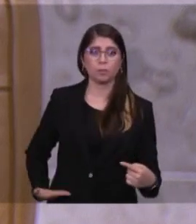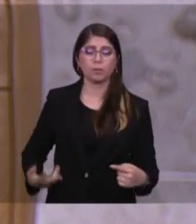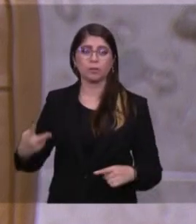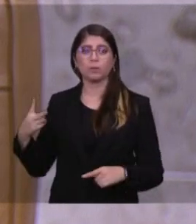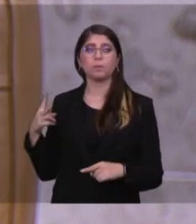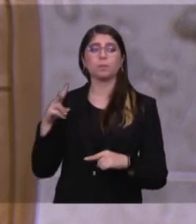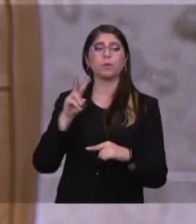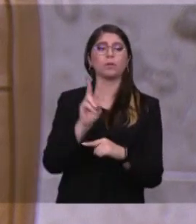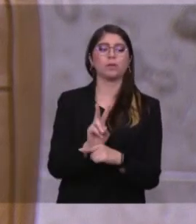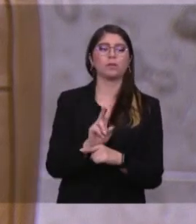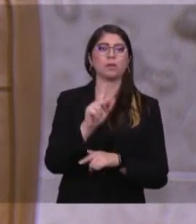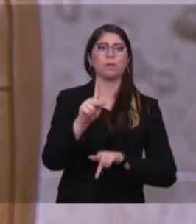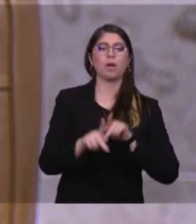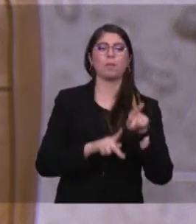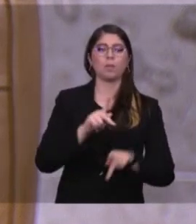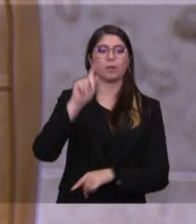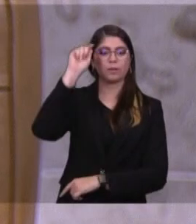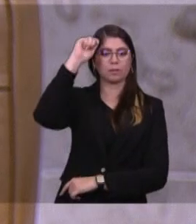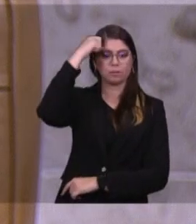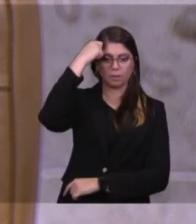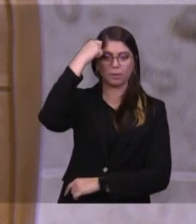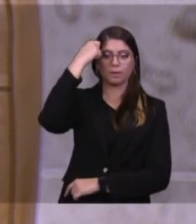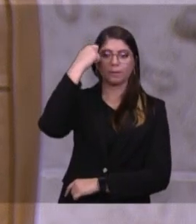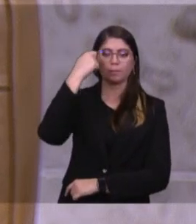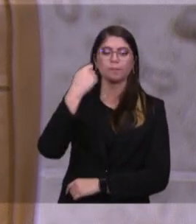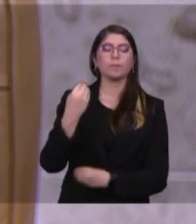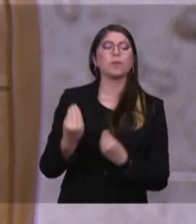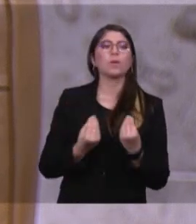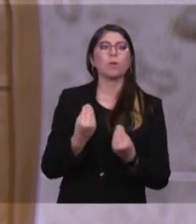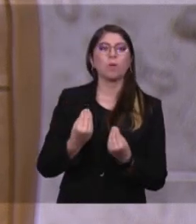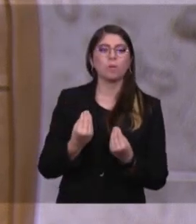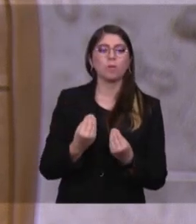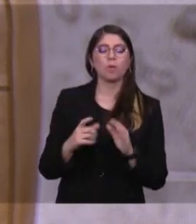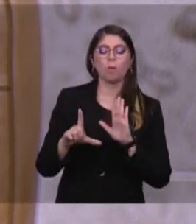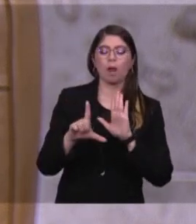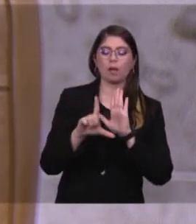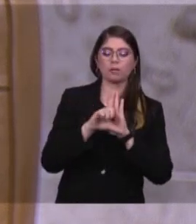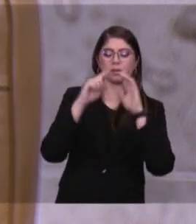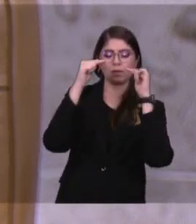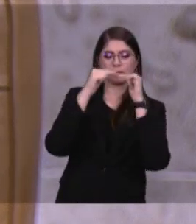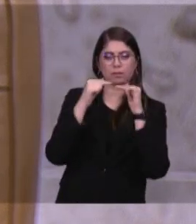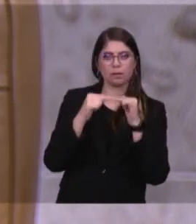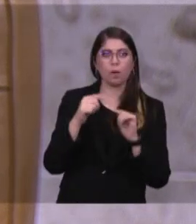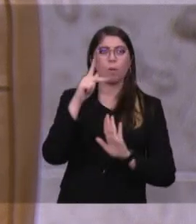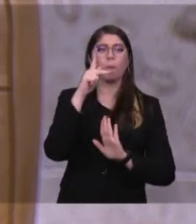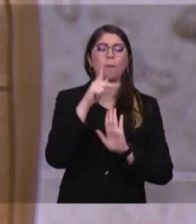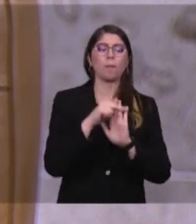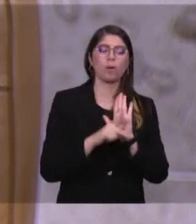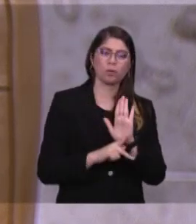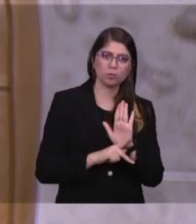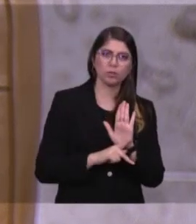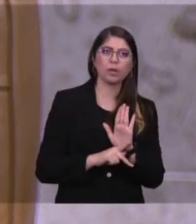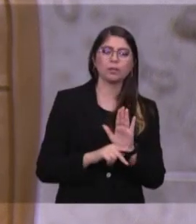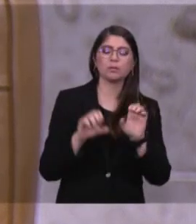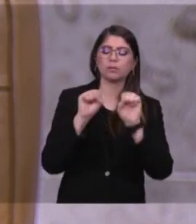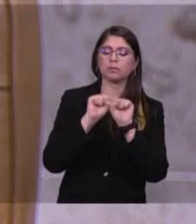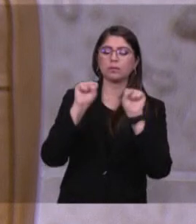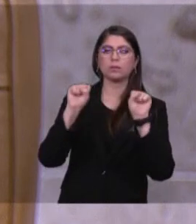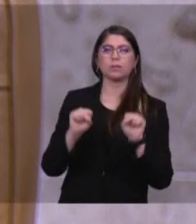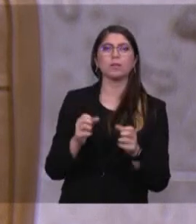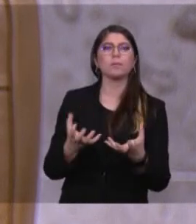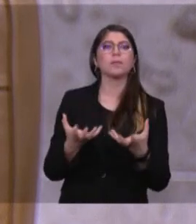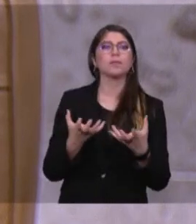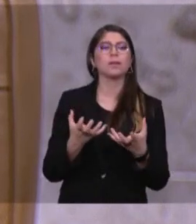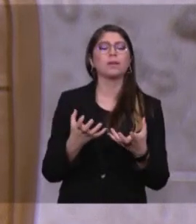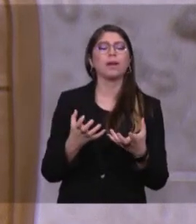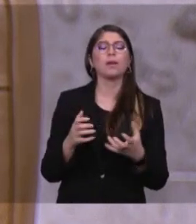proteção à população negra, por meio da adoção de legislação, projetos e sistemas que buscam